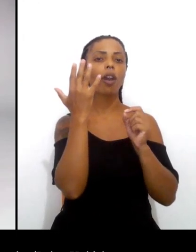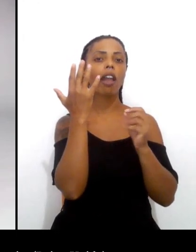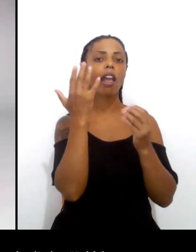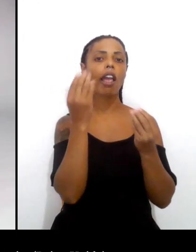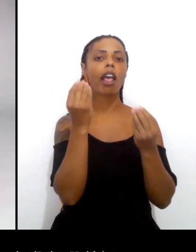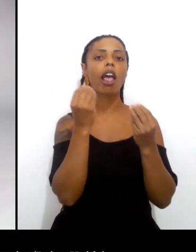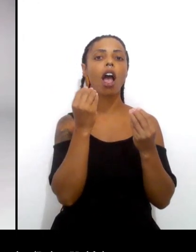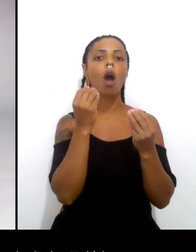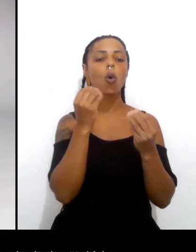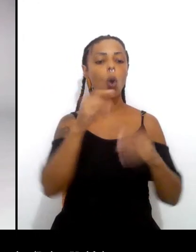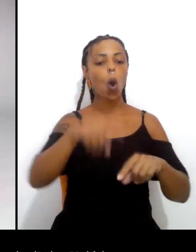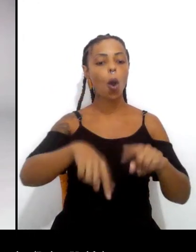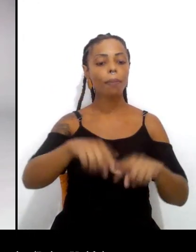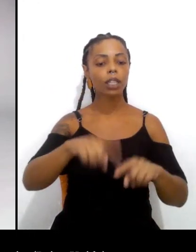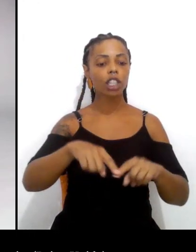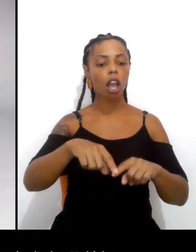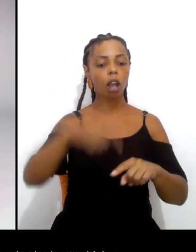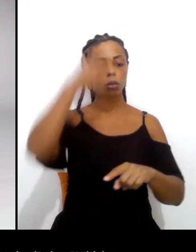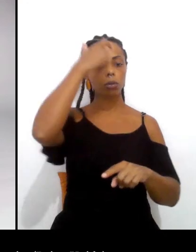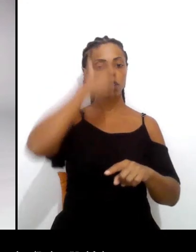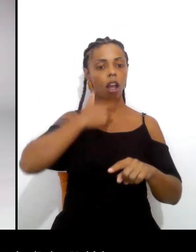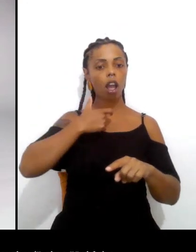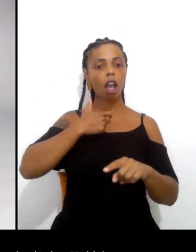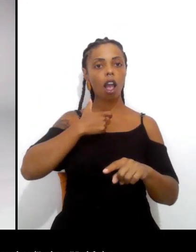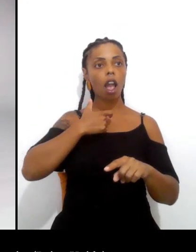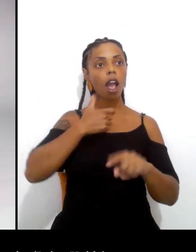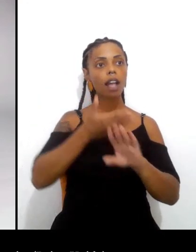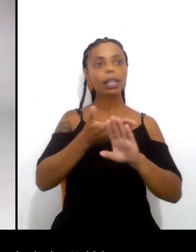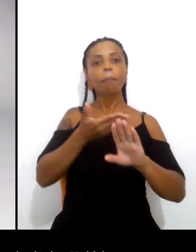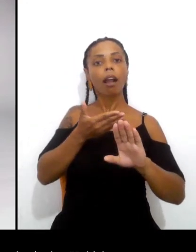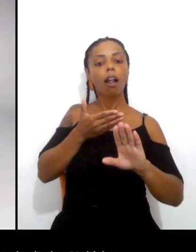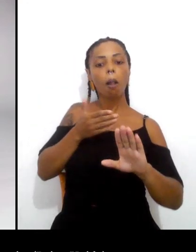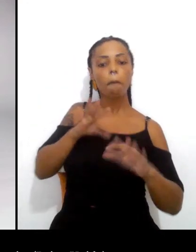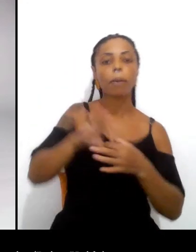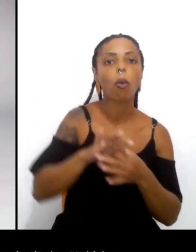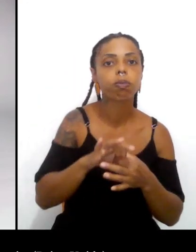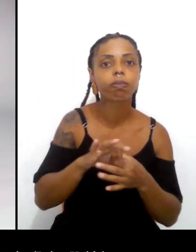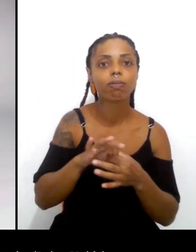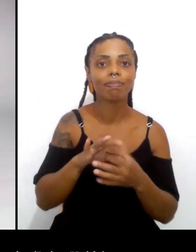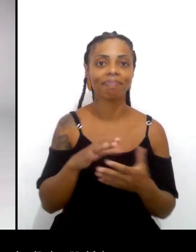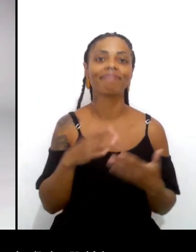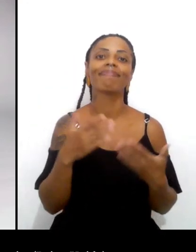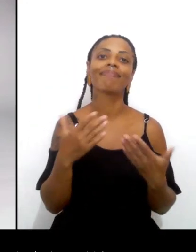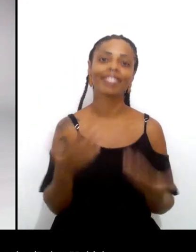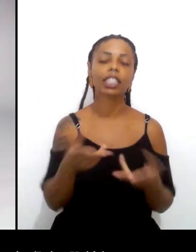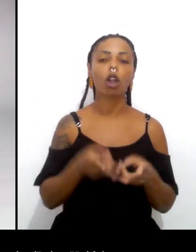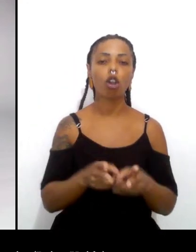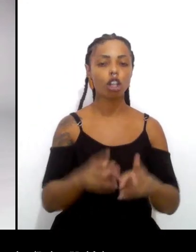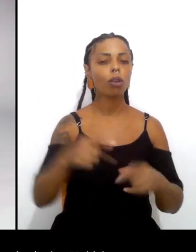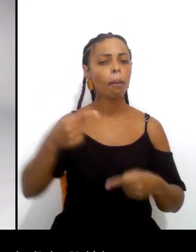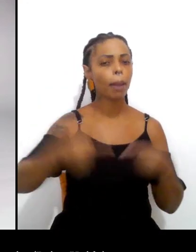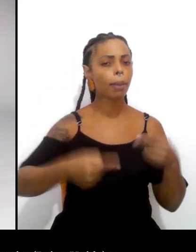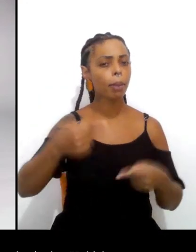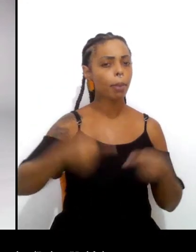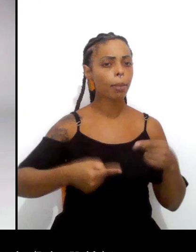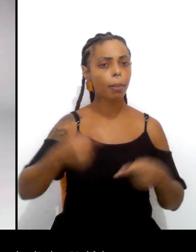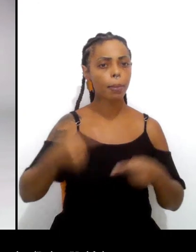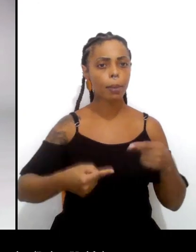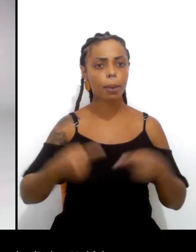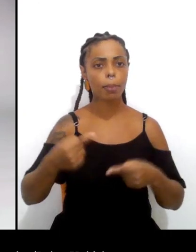fronteira entre o objeto e quem olha para ele assim continuamos essa discussão sobre